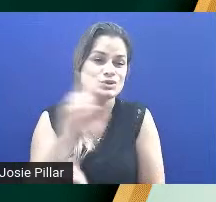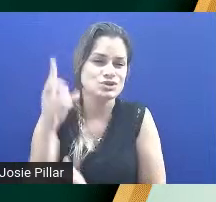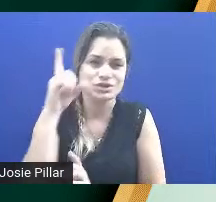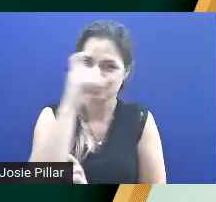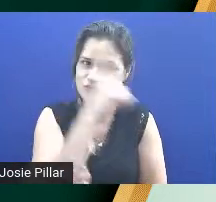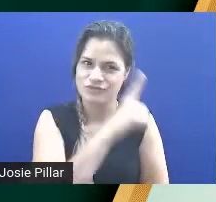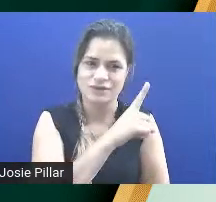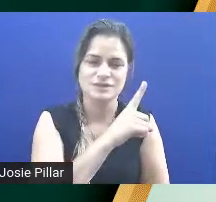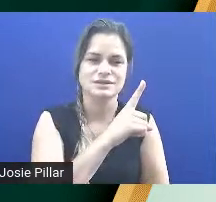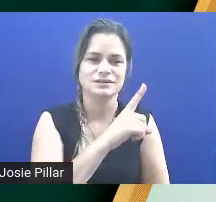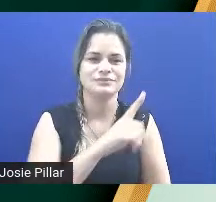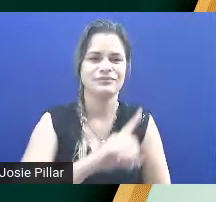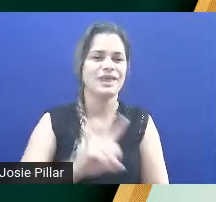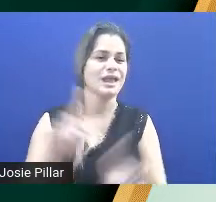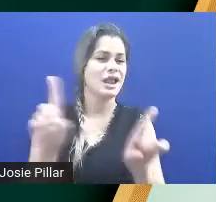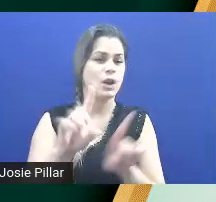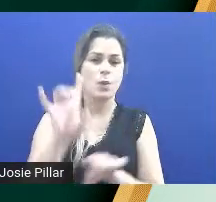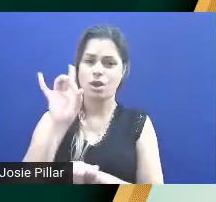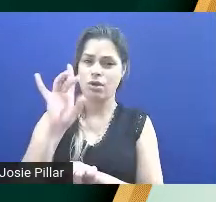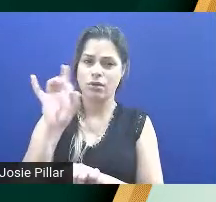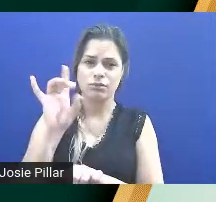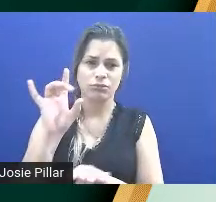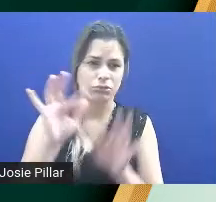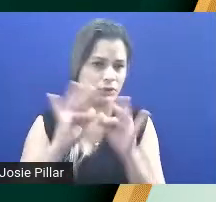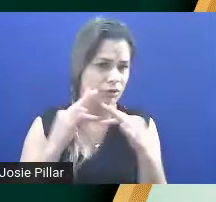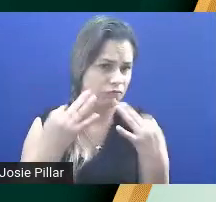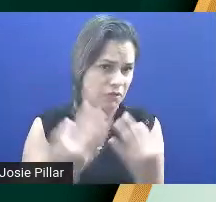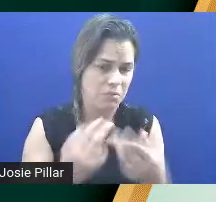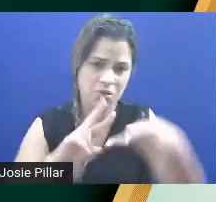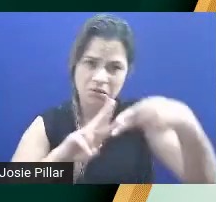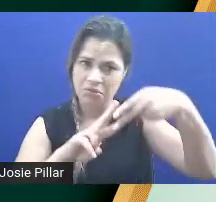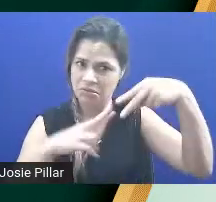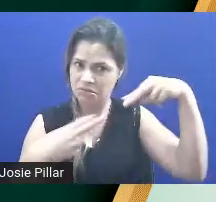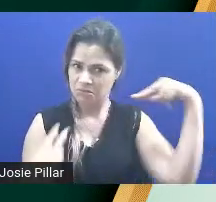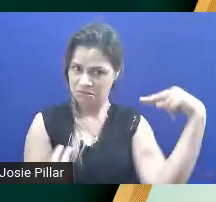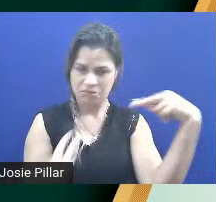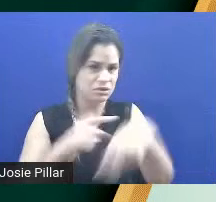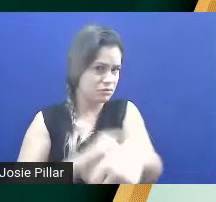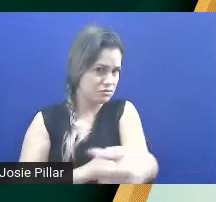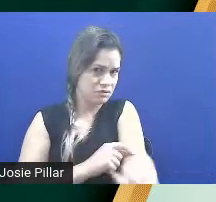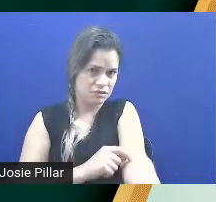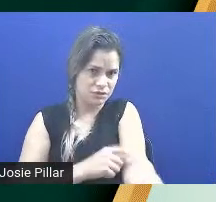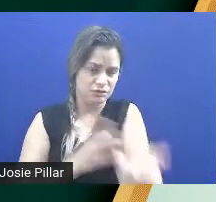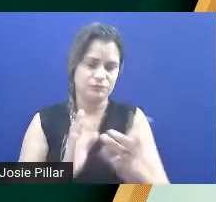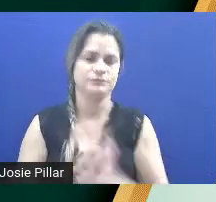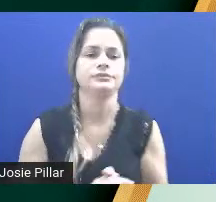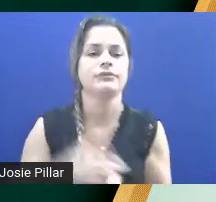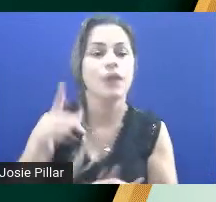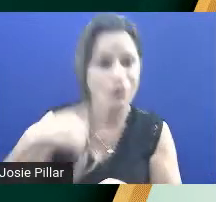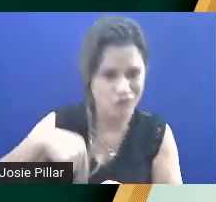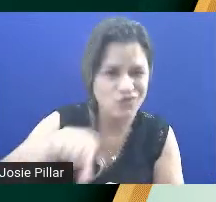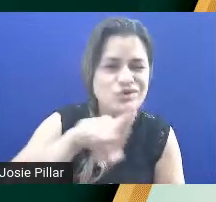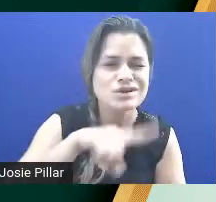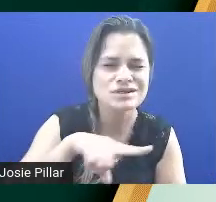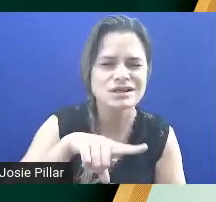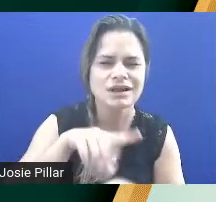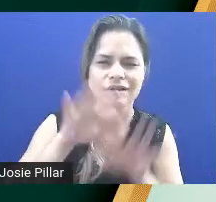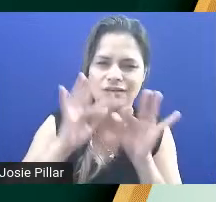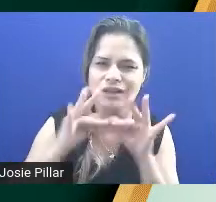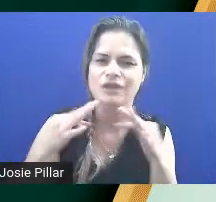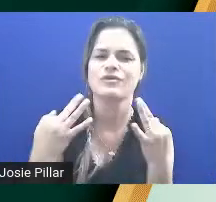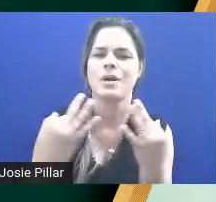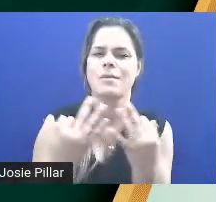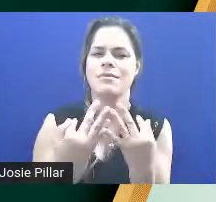se limita a laços sanguíneos ou material genético. Vocês, nossas famílias, foram incansáveis em